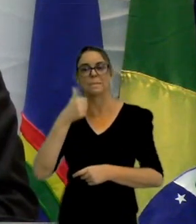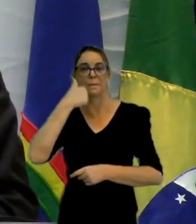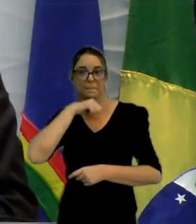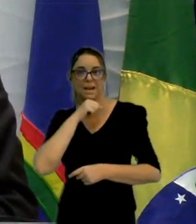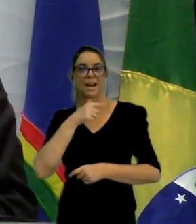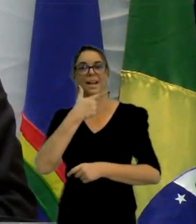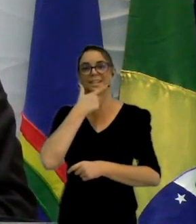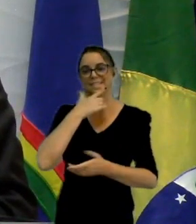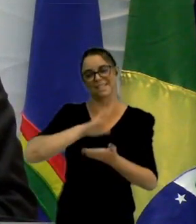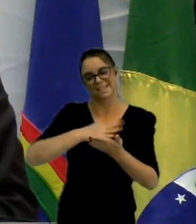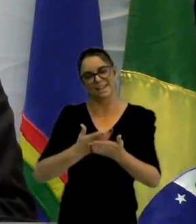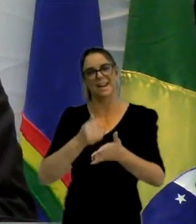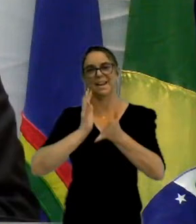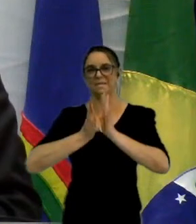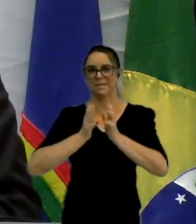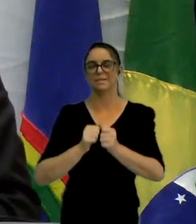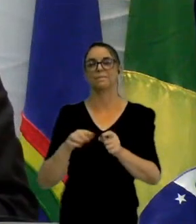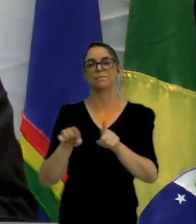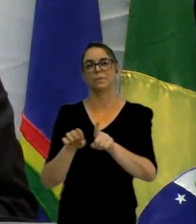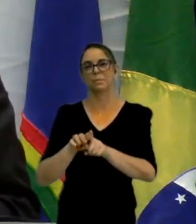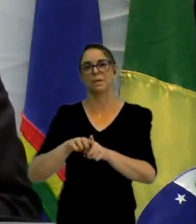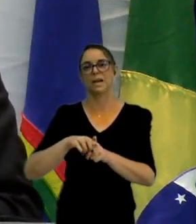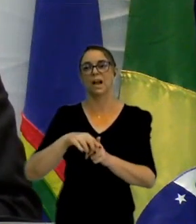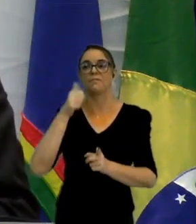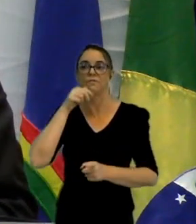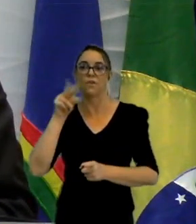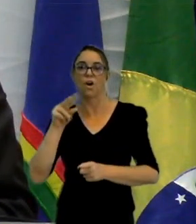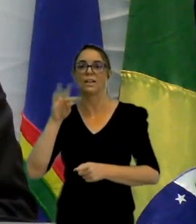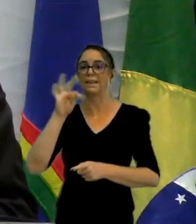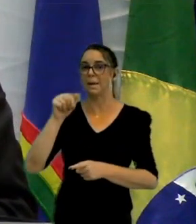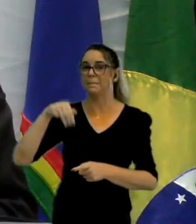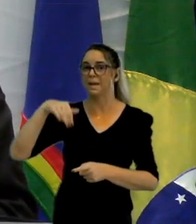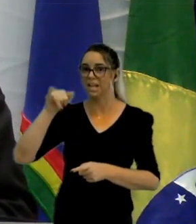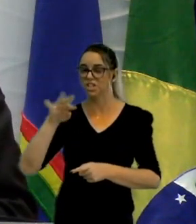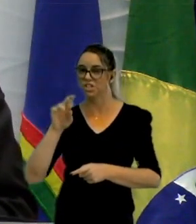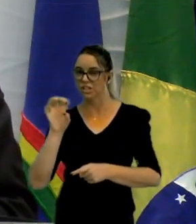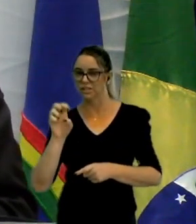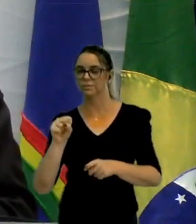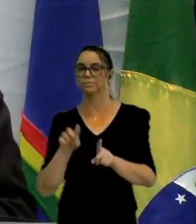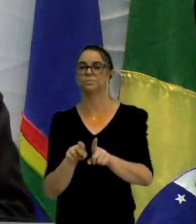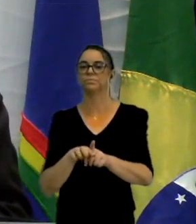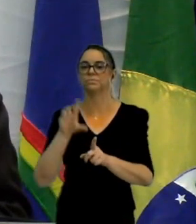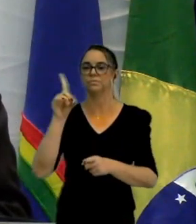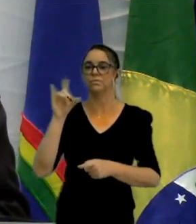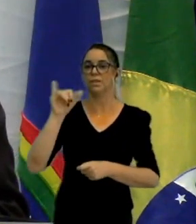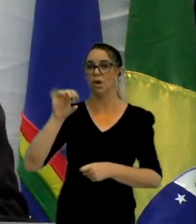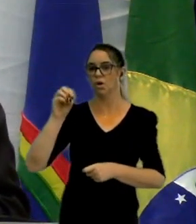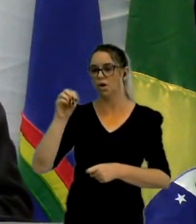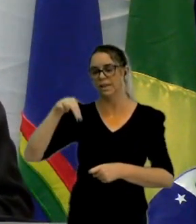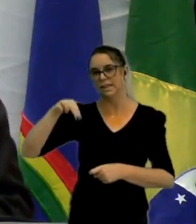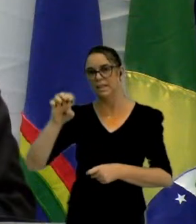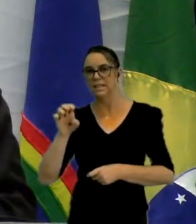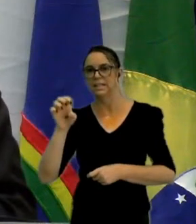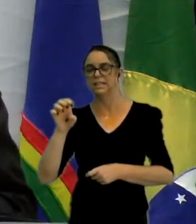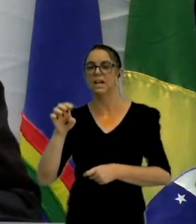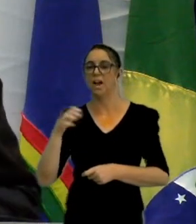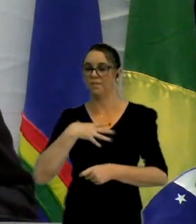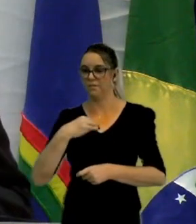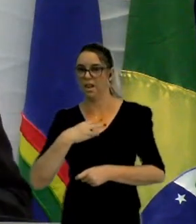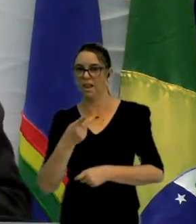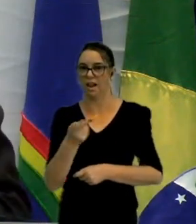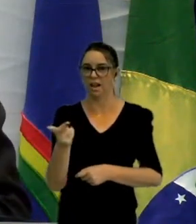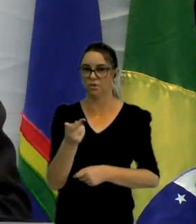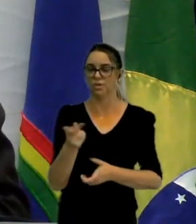Dona Zefinha, avó de Itamires. Belo e sua filha Dione, ambos sempre acompanham as sessões aqui em nome